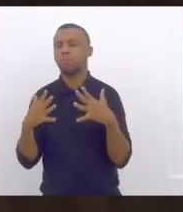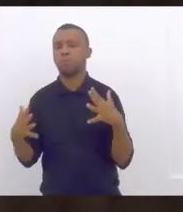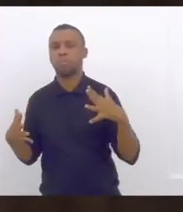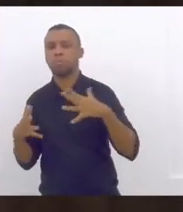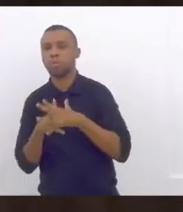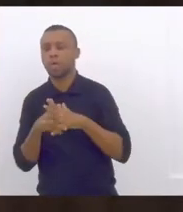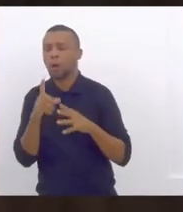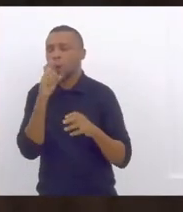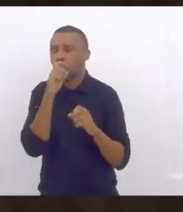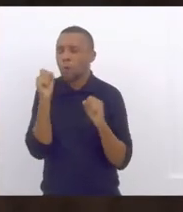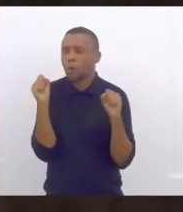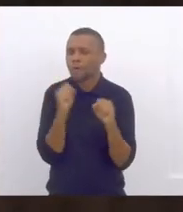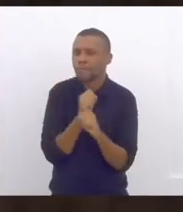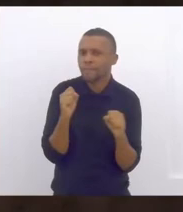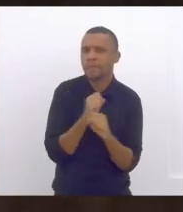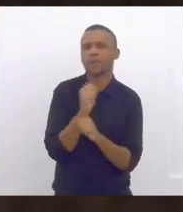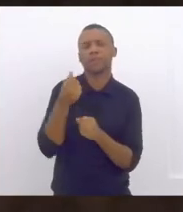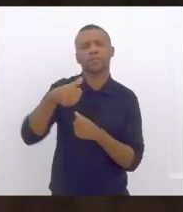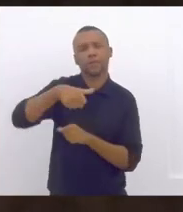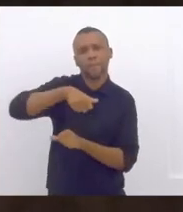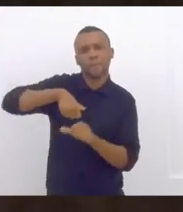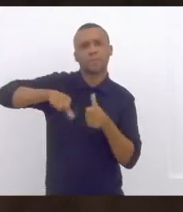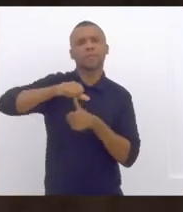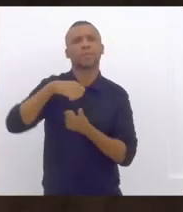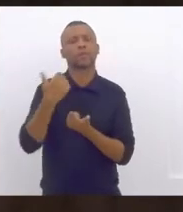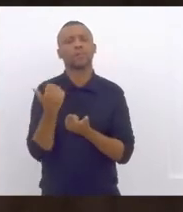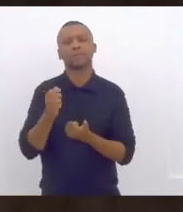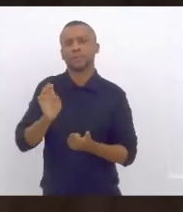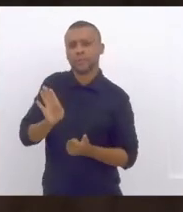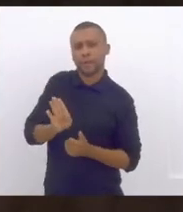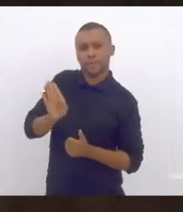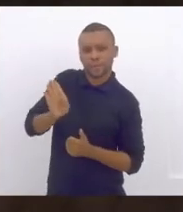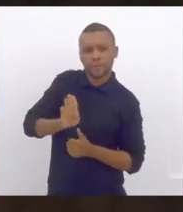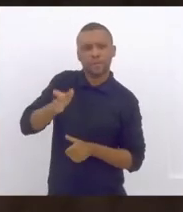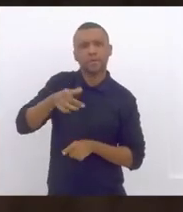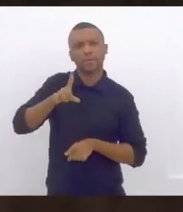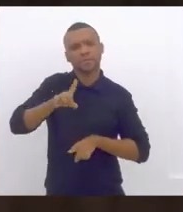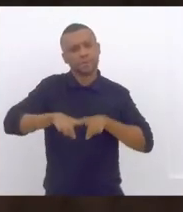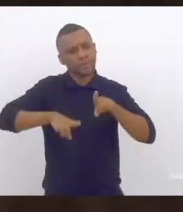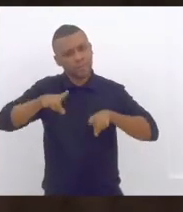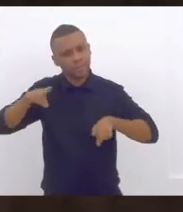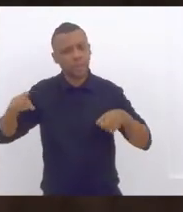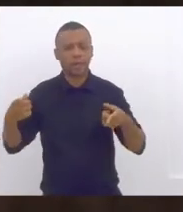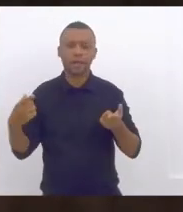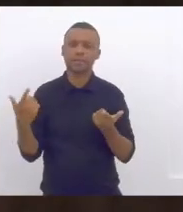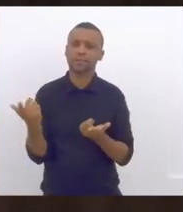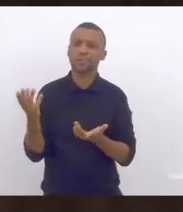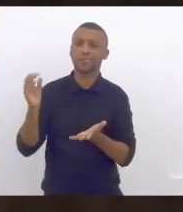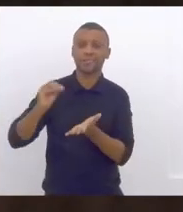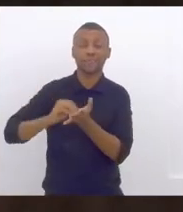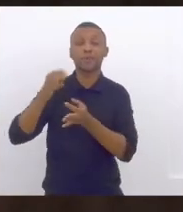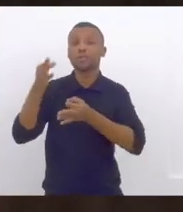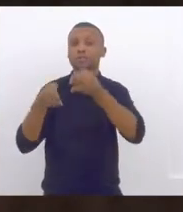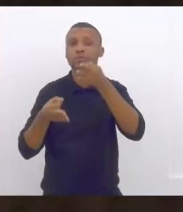com o calor, com as alterações na biodiversidade e com toda a injustiça ambiental que esse